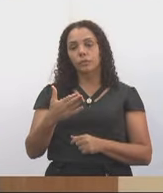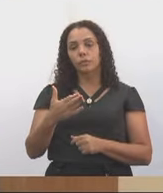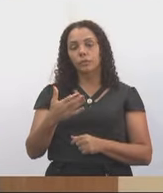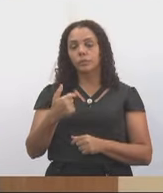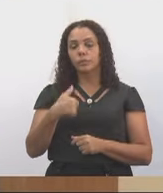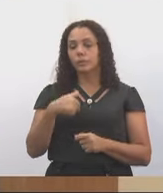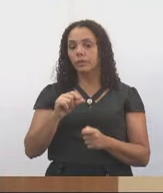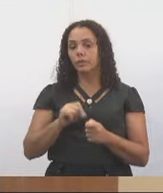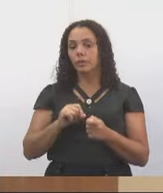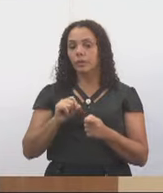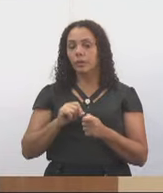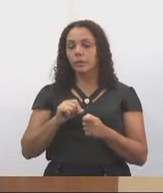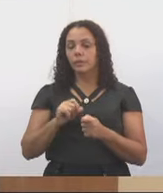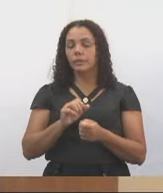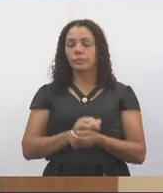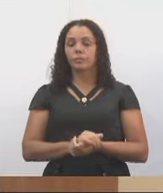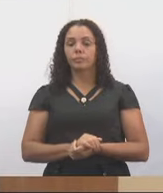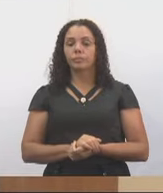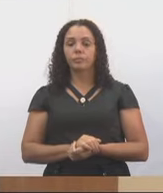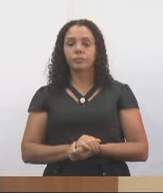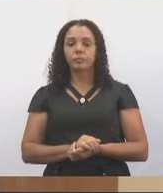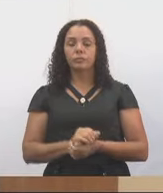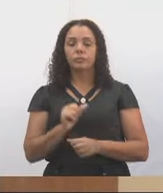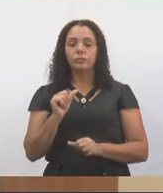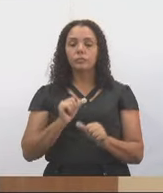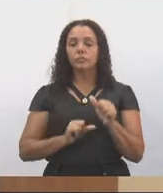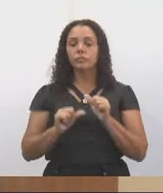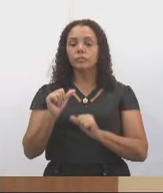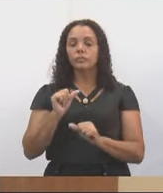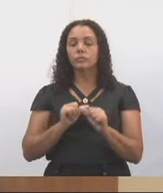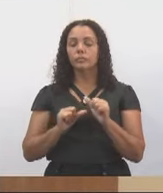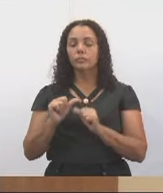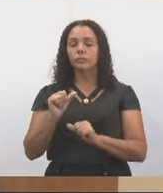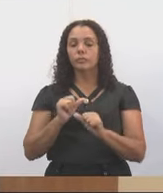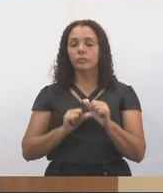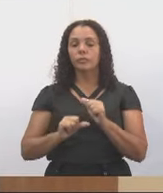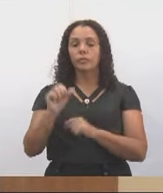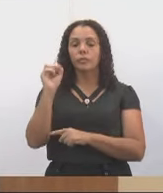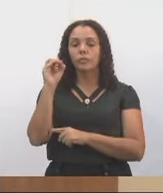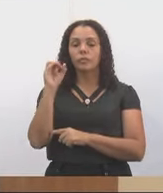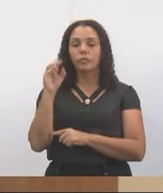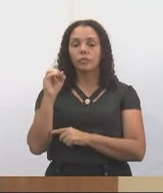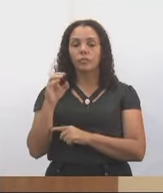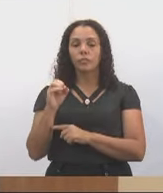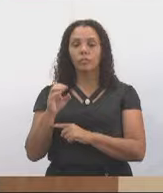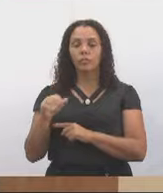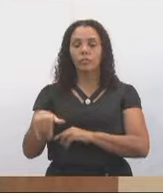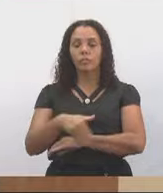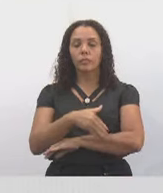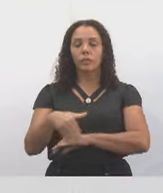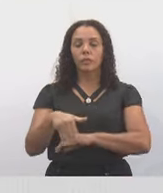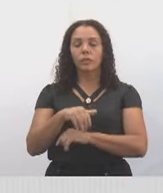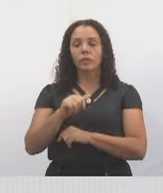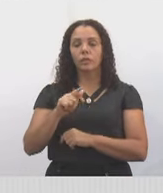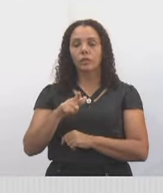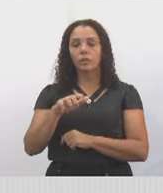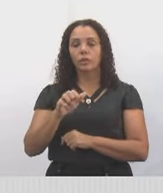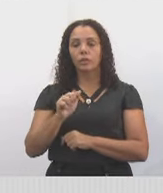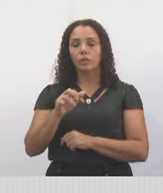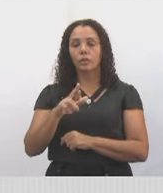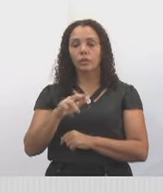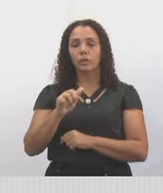este vereador alteração de semáforo na rodovia geral es Scavone frente